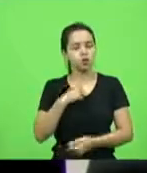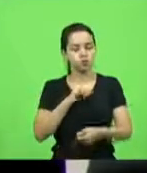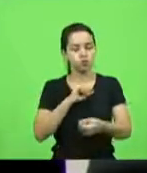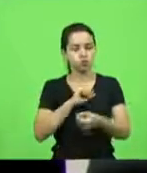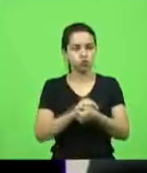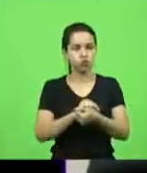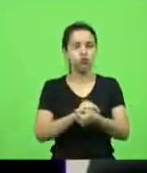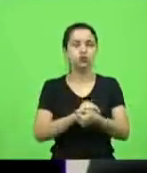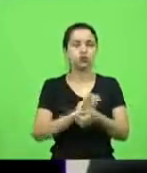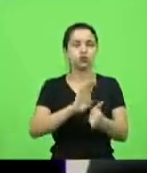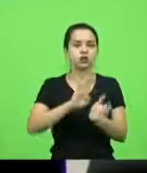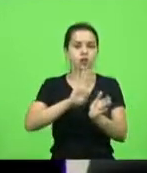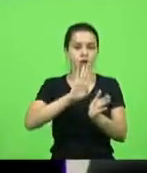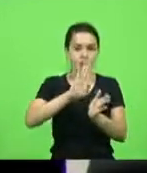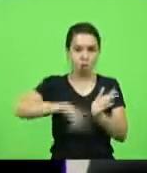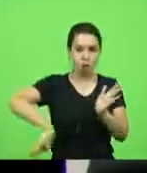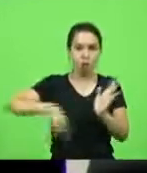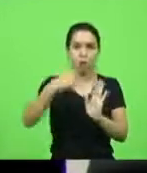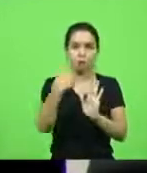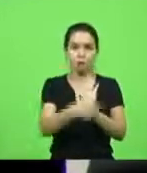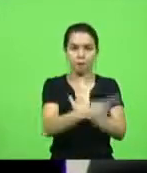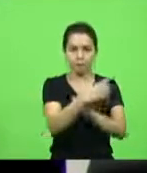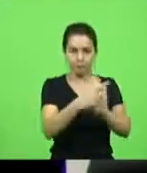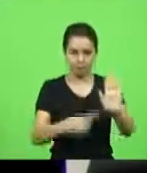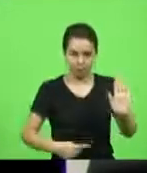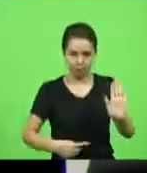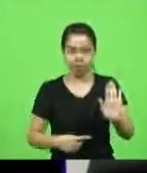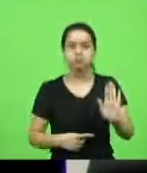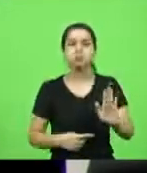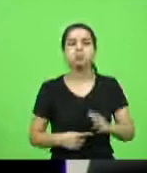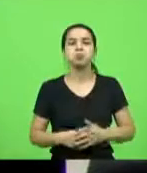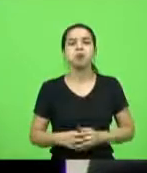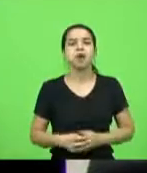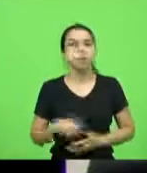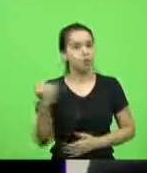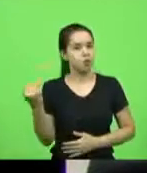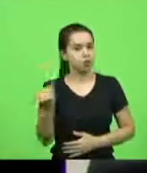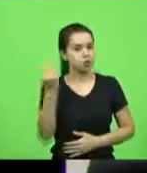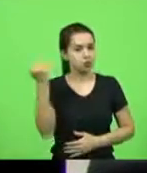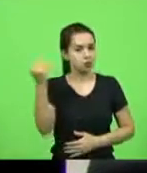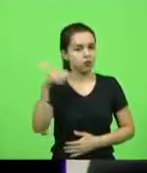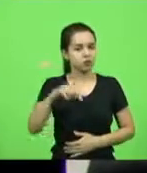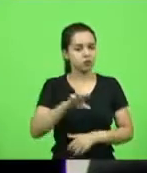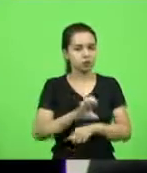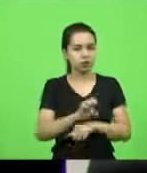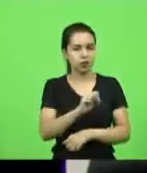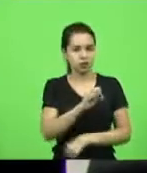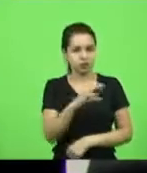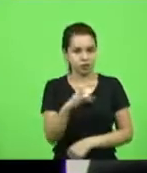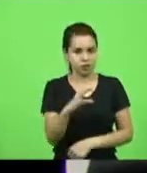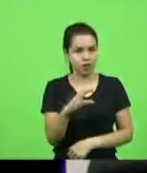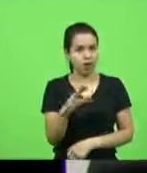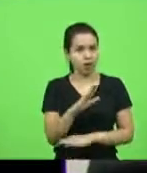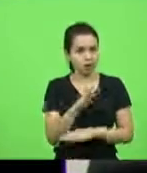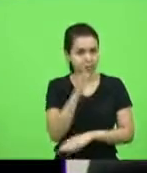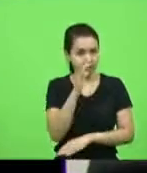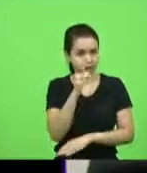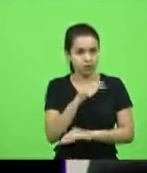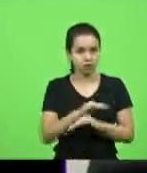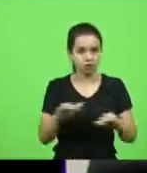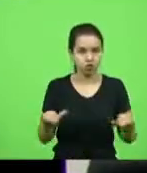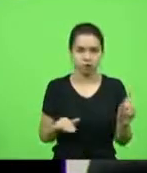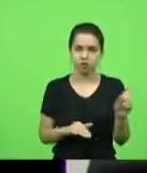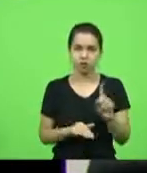veto esse tema é de suma importância por Estado de Santa Catarina e não só em relação a casan mas é um tema